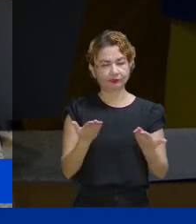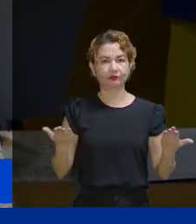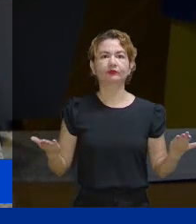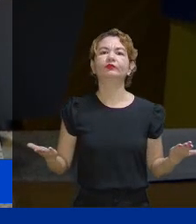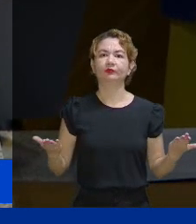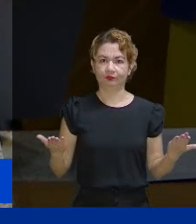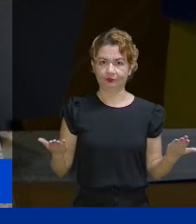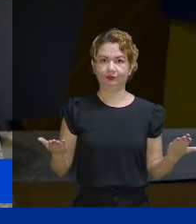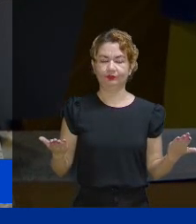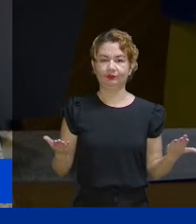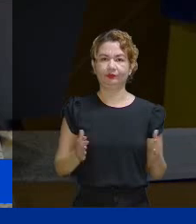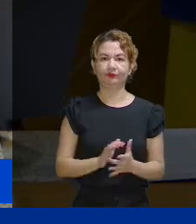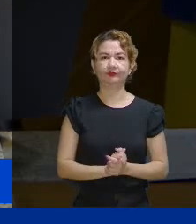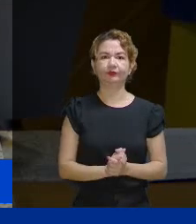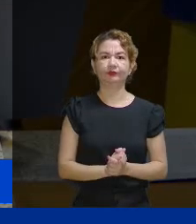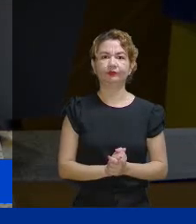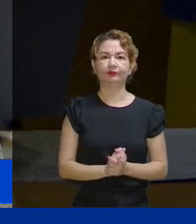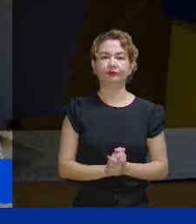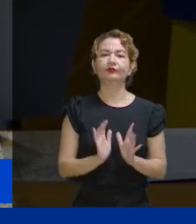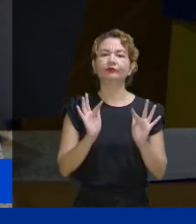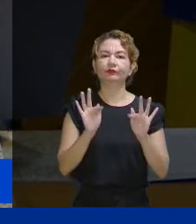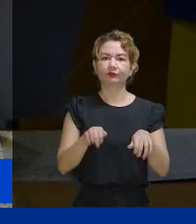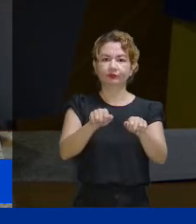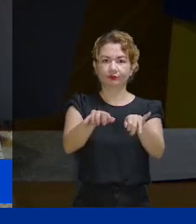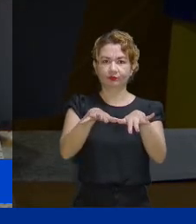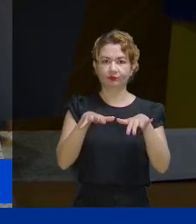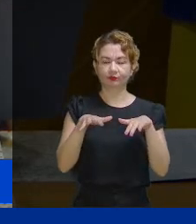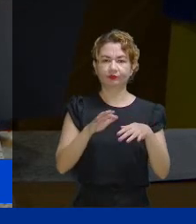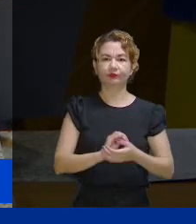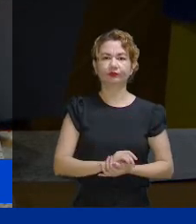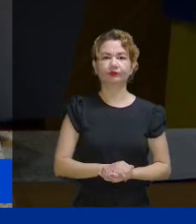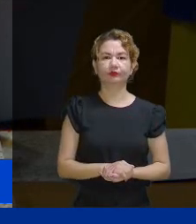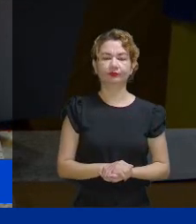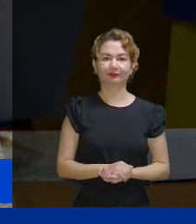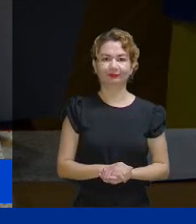de todos, me despeço, declarando encerrada essa sessão.